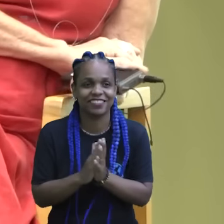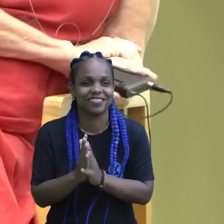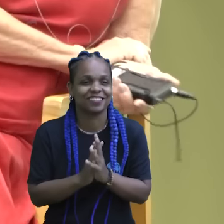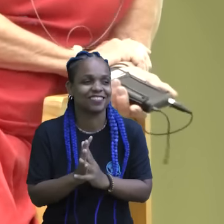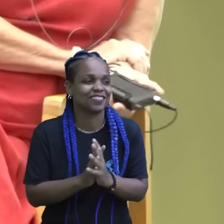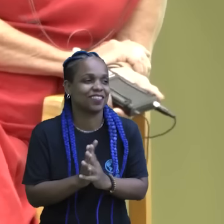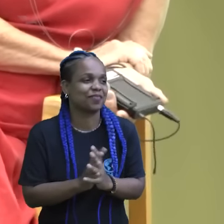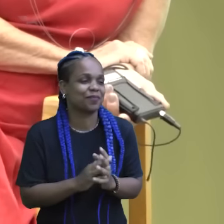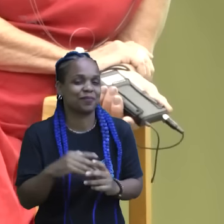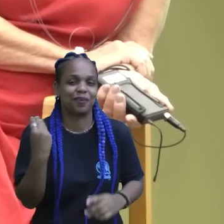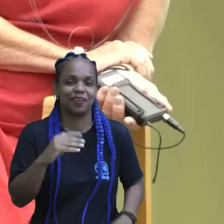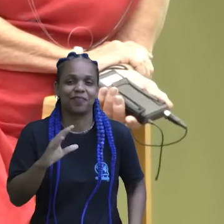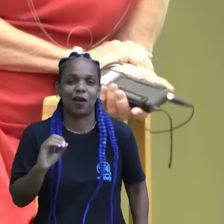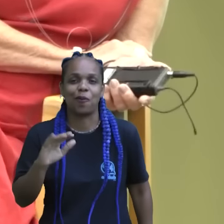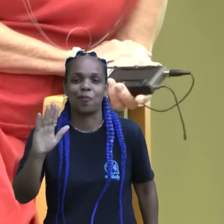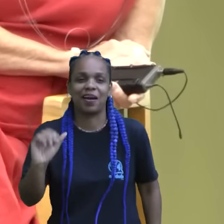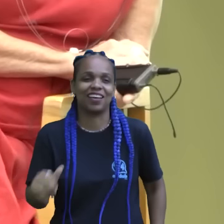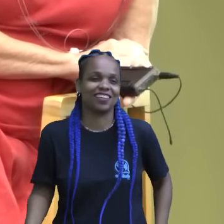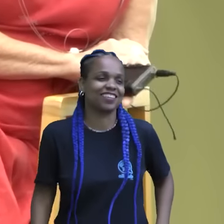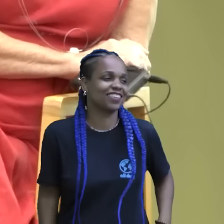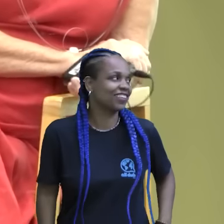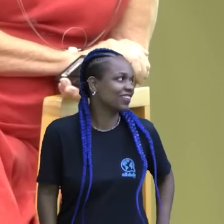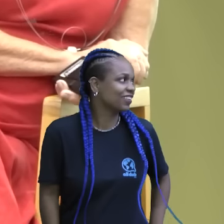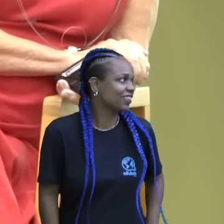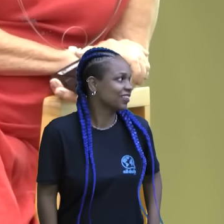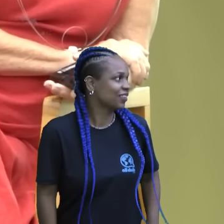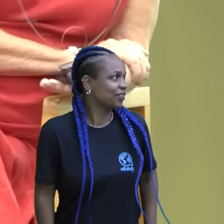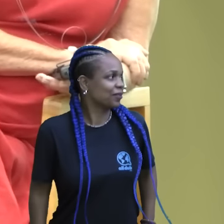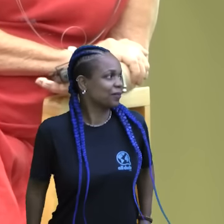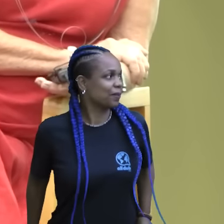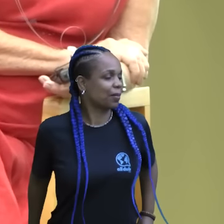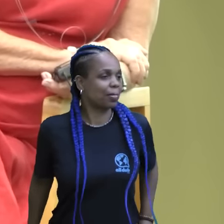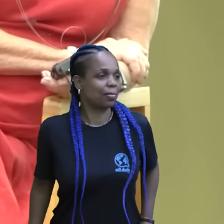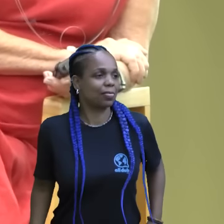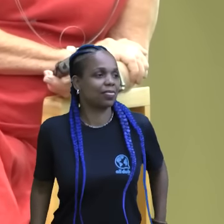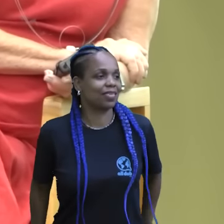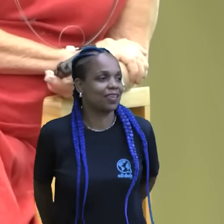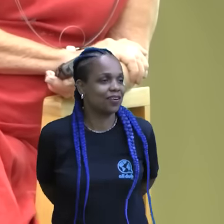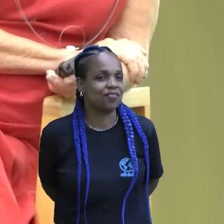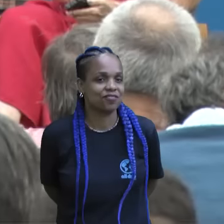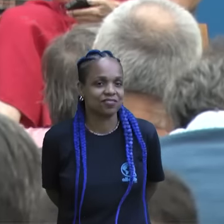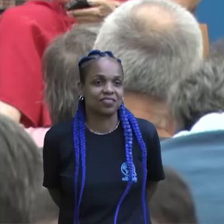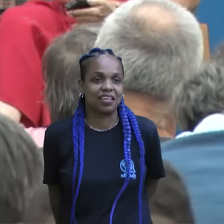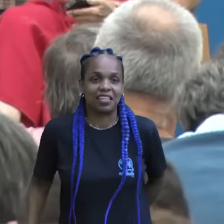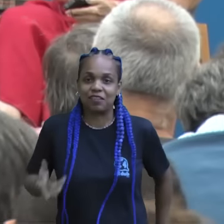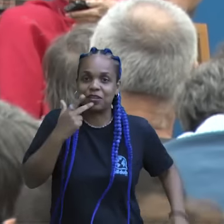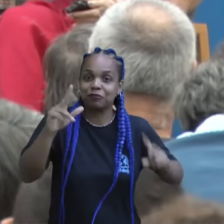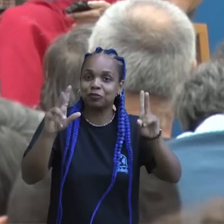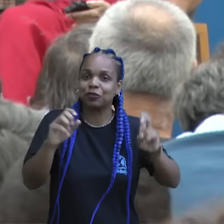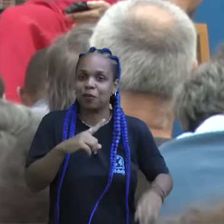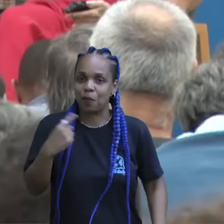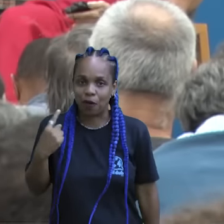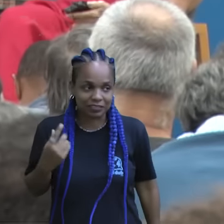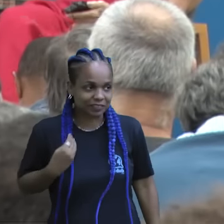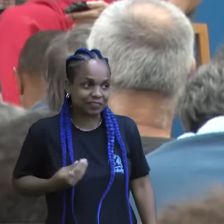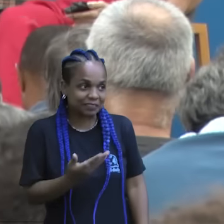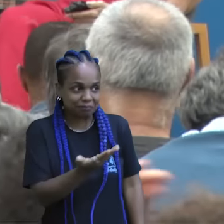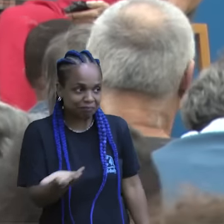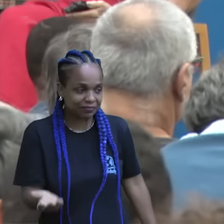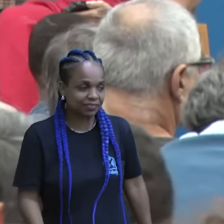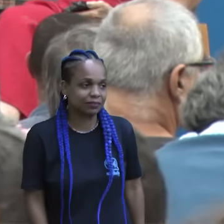morte, né? Não sabia. Eu queria fazer duas perguntas. O Alceu Amoroso Lima, num artigo, ele... diz que